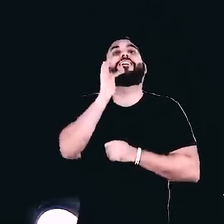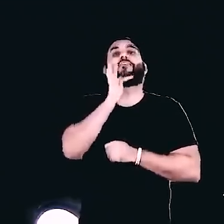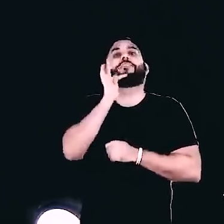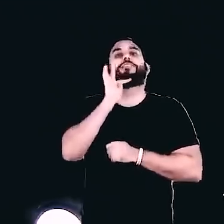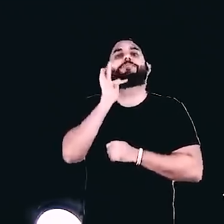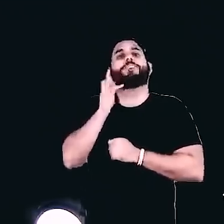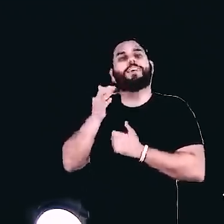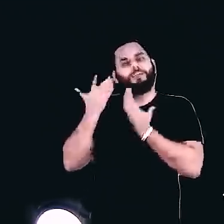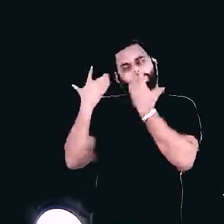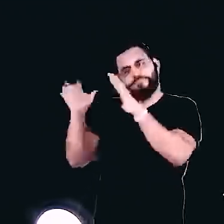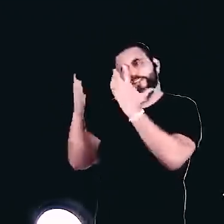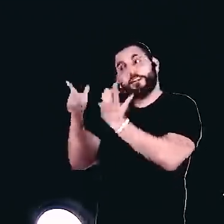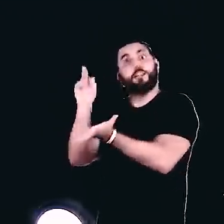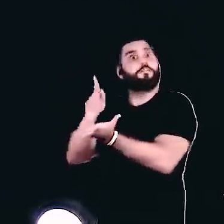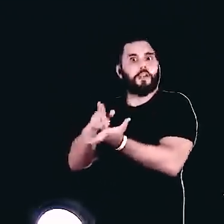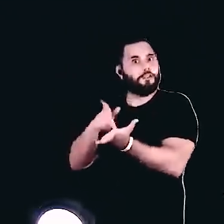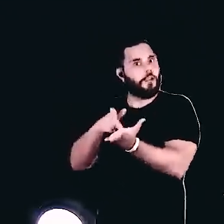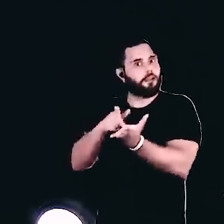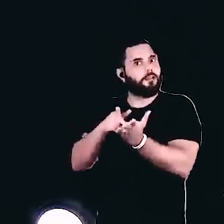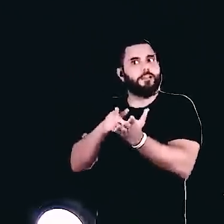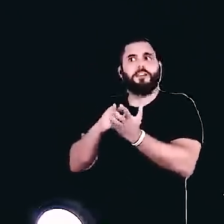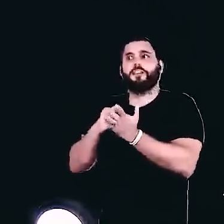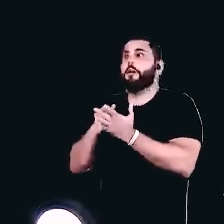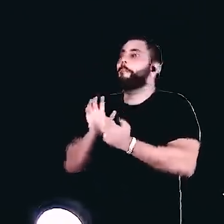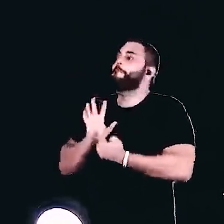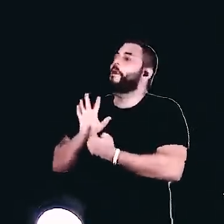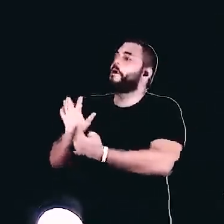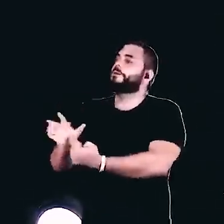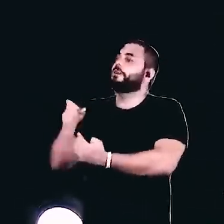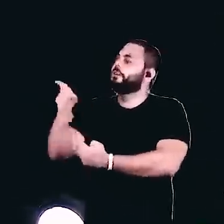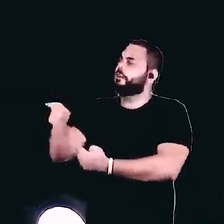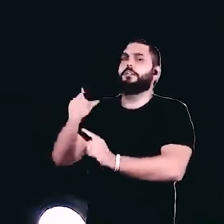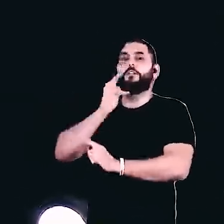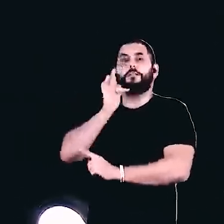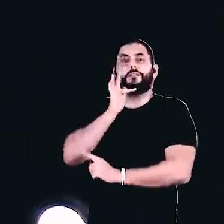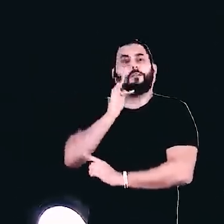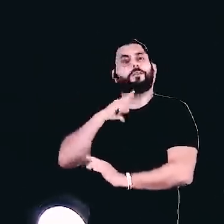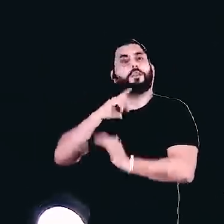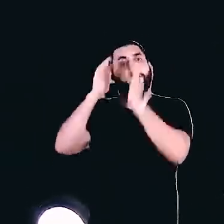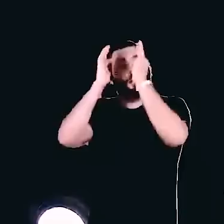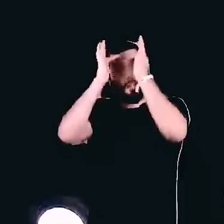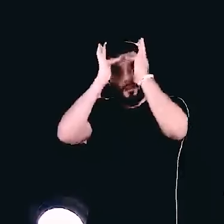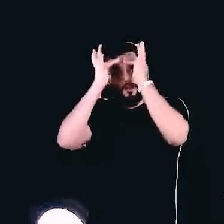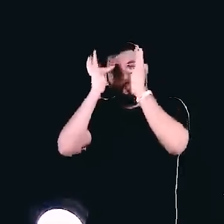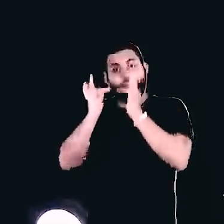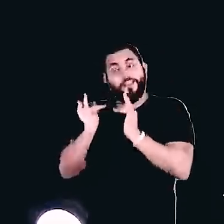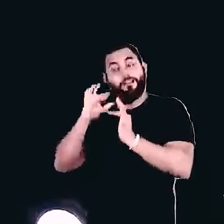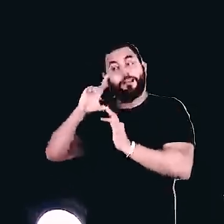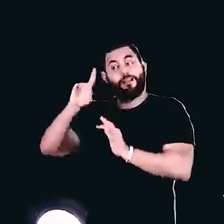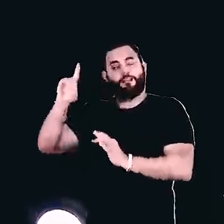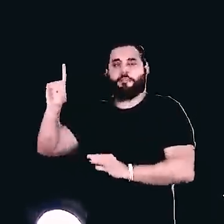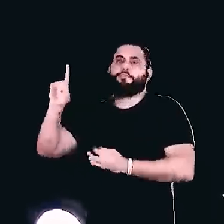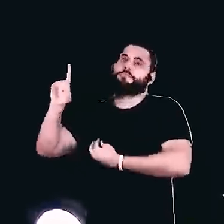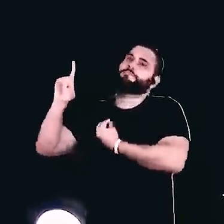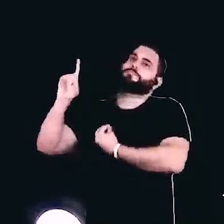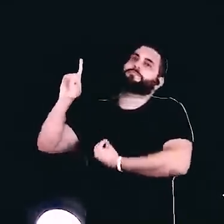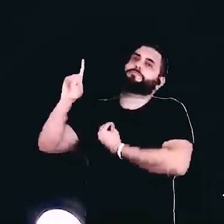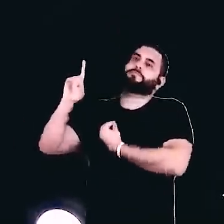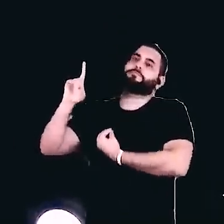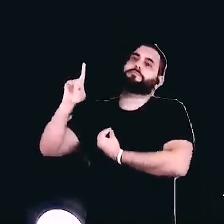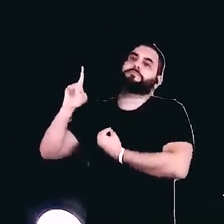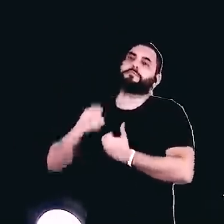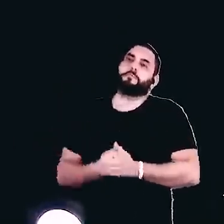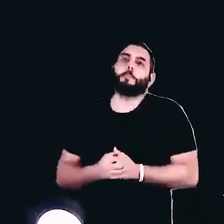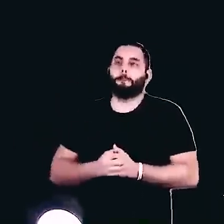elogia sinceramente Filemão, ele destaca a vida fiel de Filemão para com Deus e para com seus